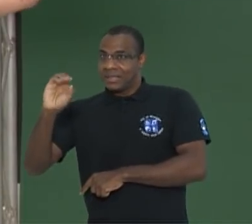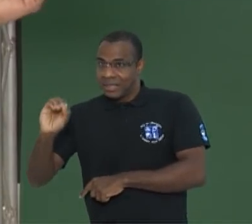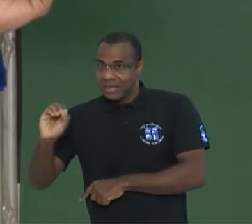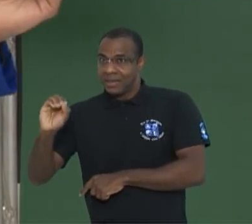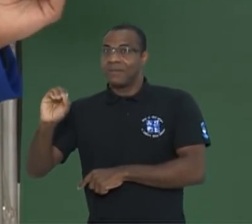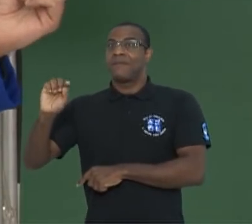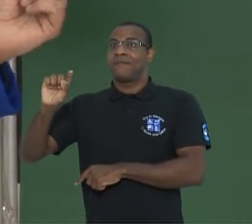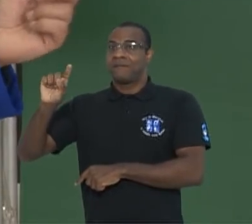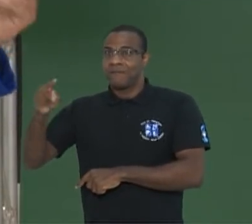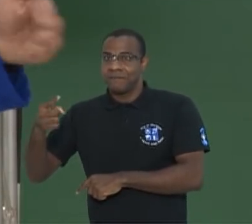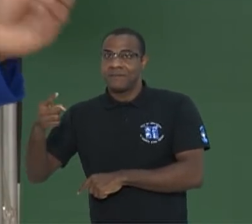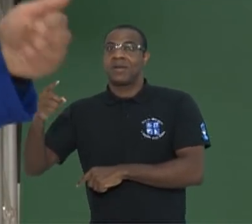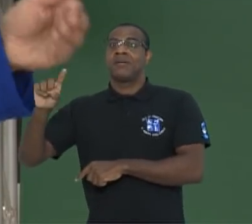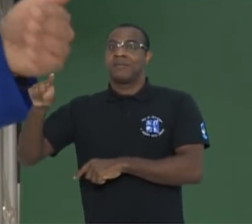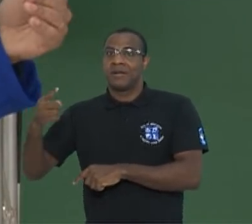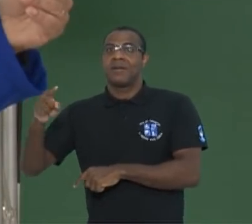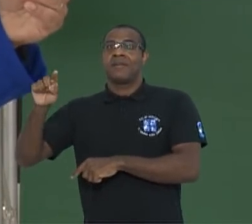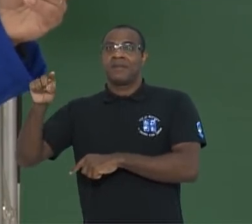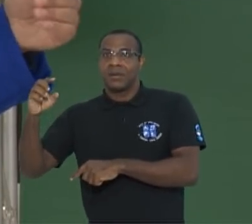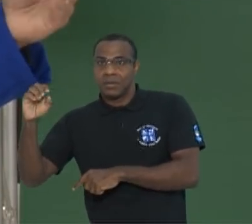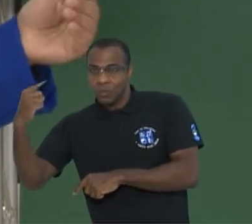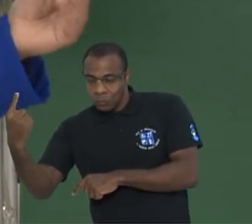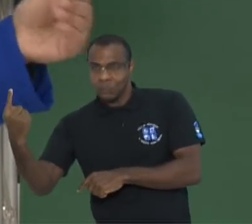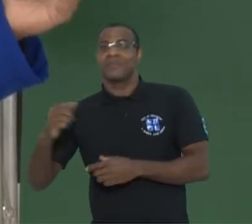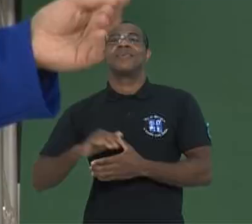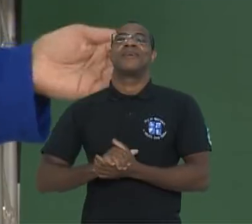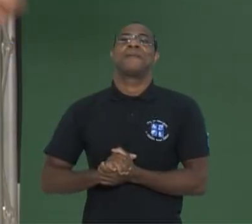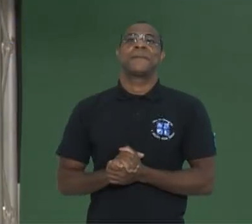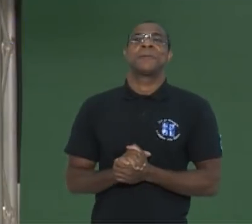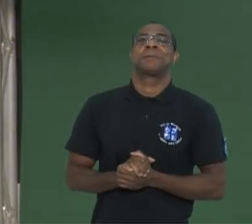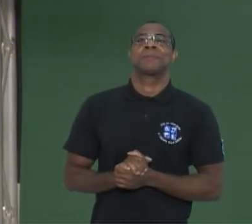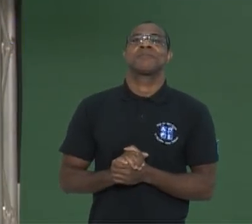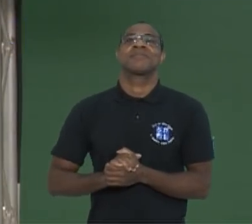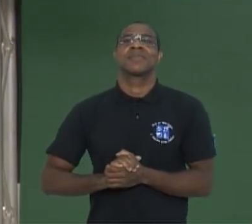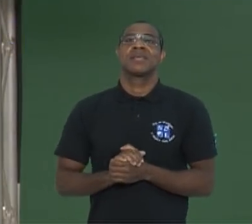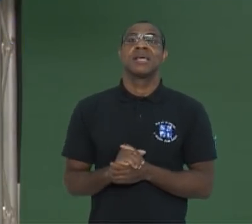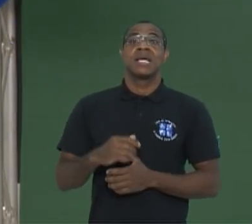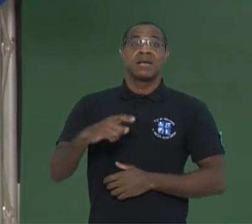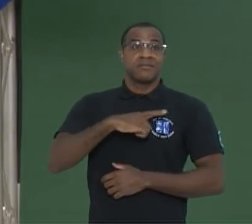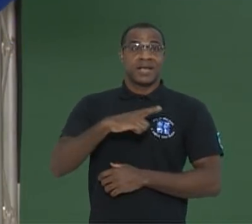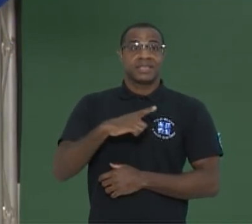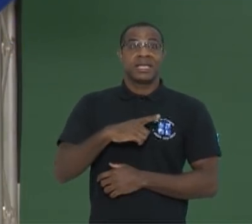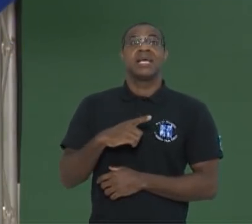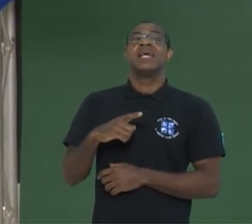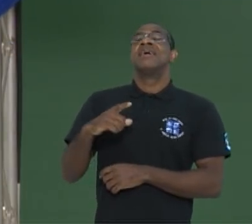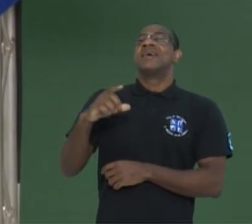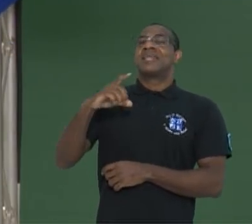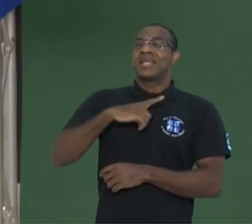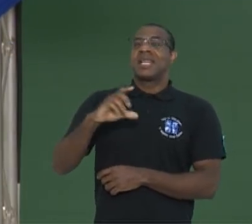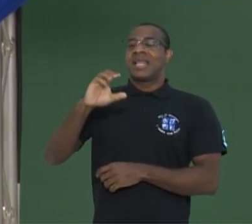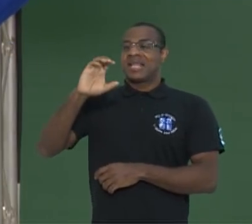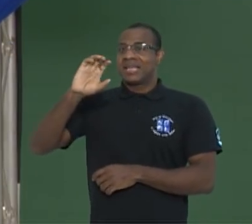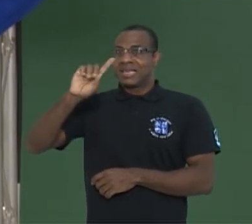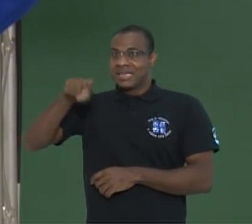Aqui, 0,01 vezes 0,1 vezes 0,01, nós vamos ter